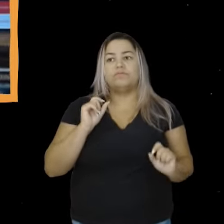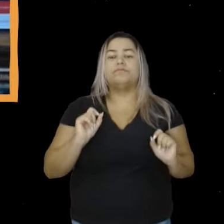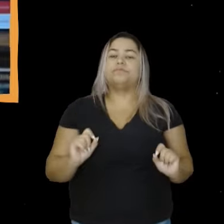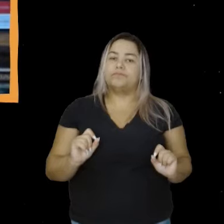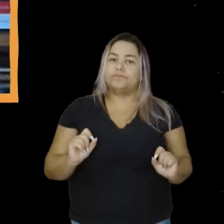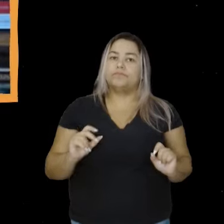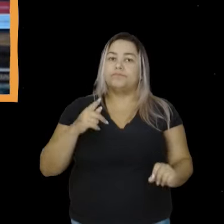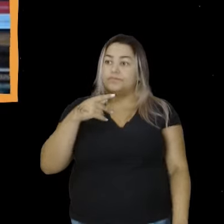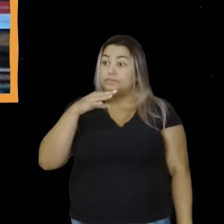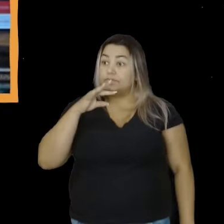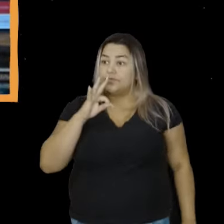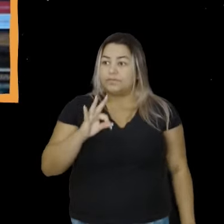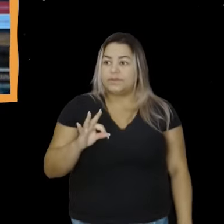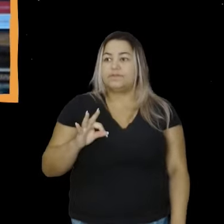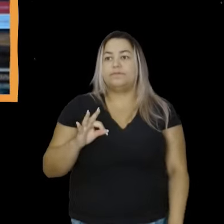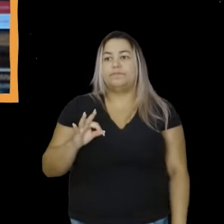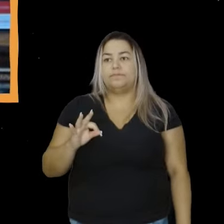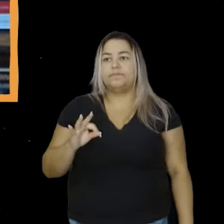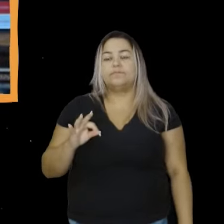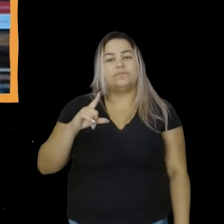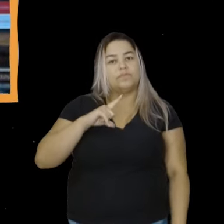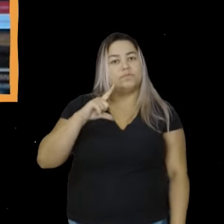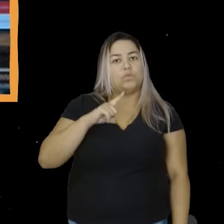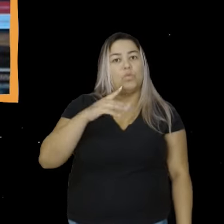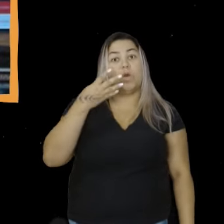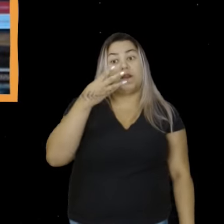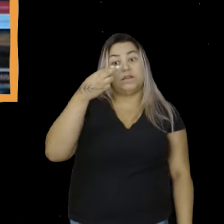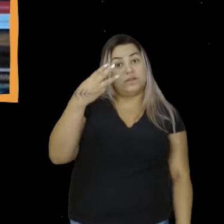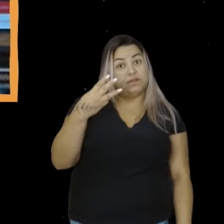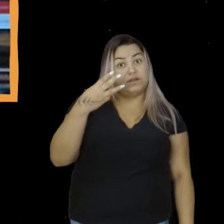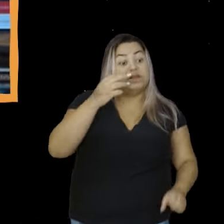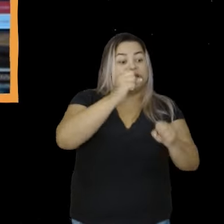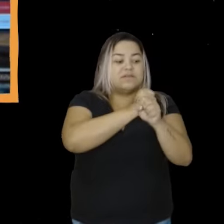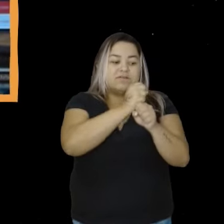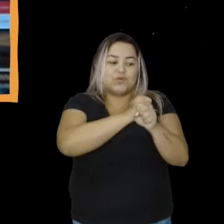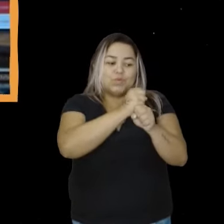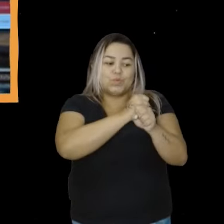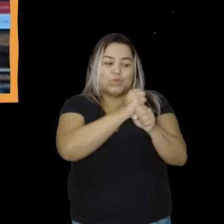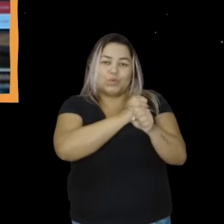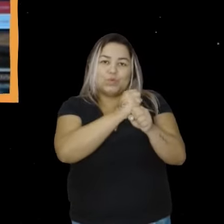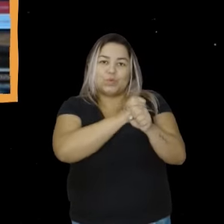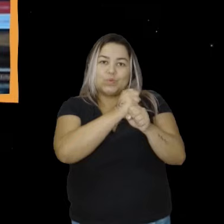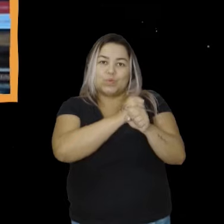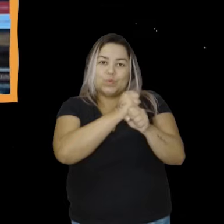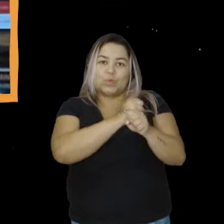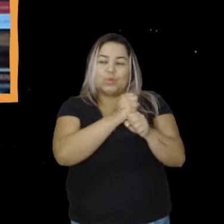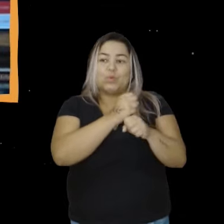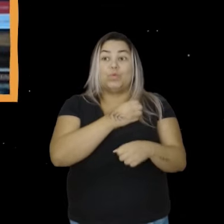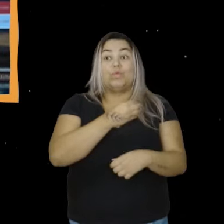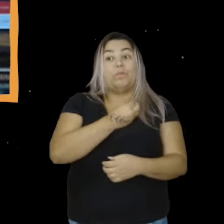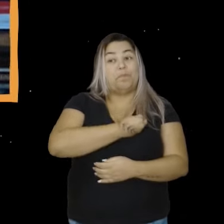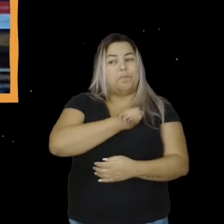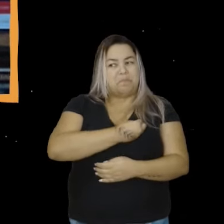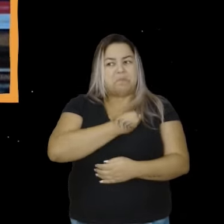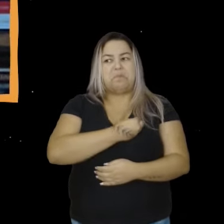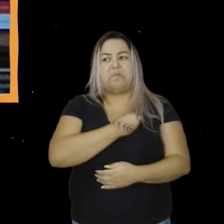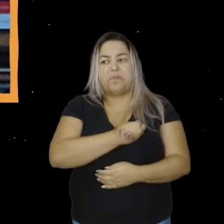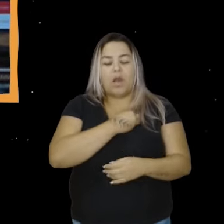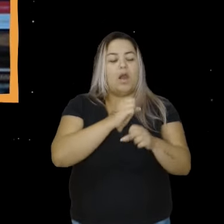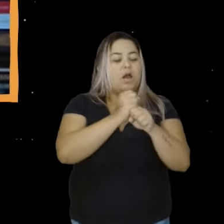o PT tem 43 anos de vida, 43 anos bem vividos,